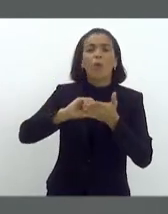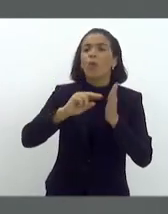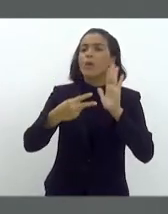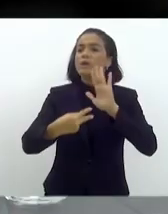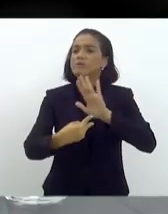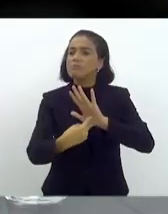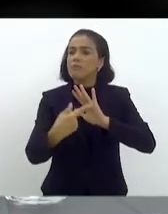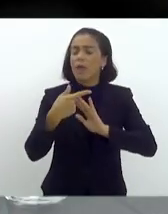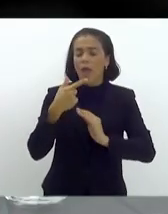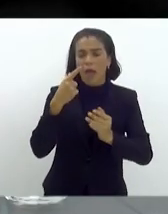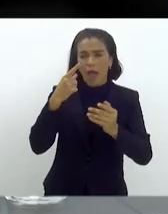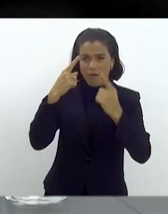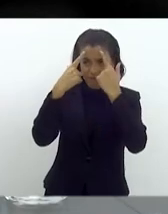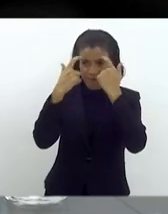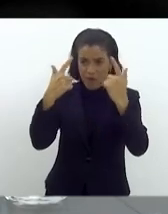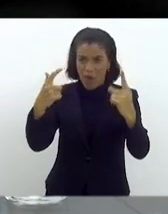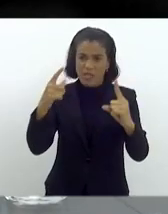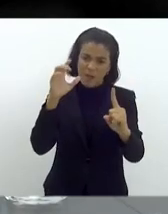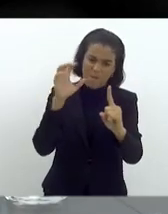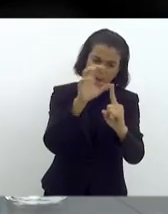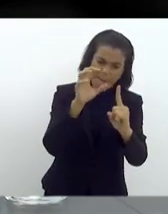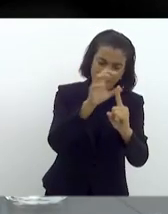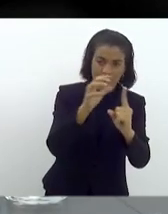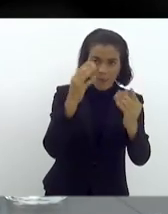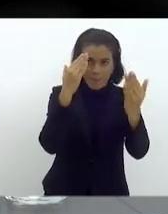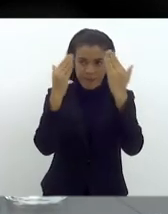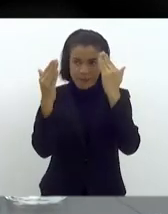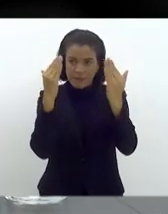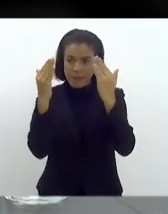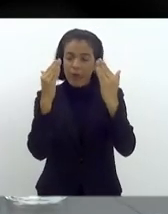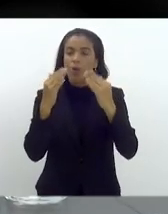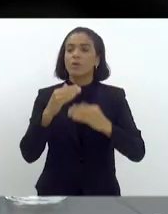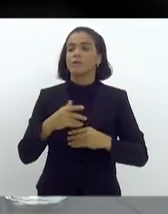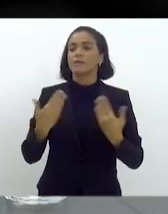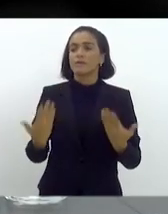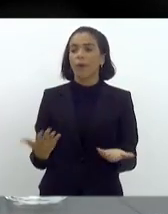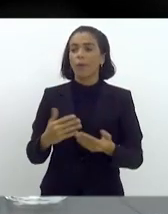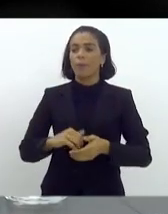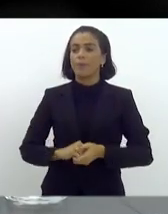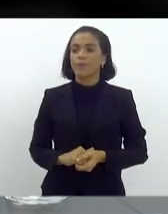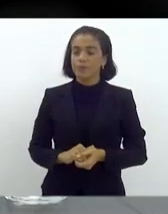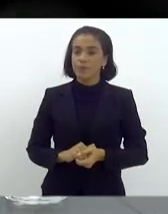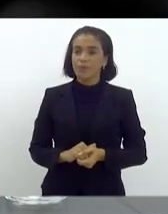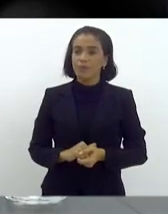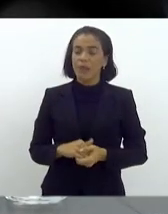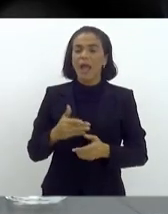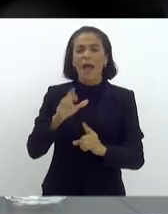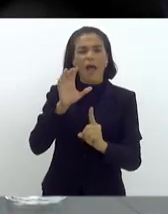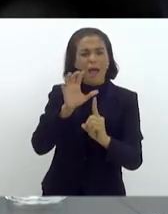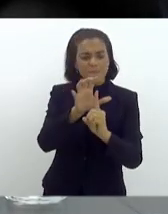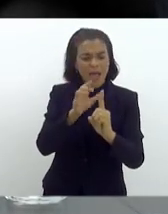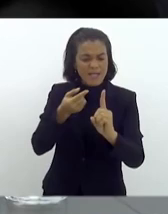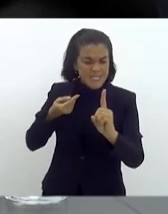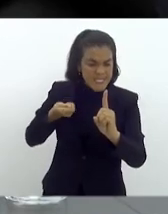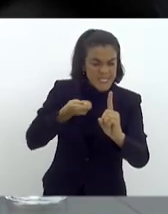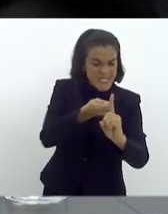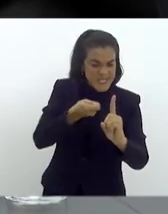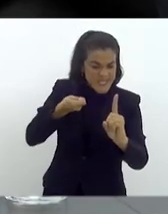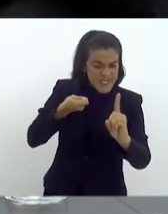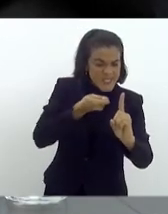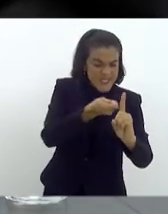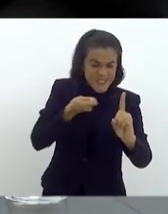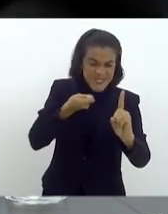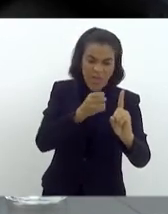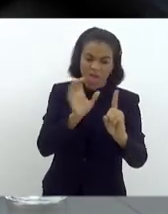essa violência psicológica Então por vezes a questão de ameaça constrangimento humilhação